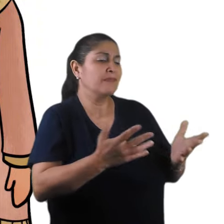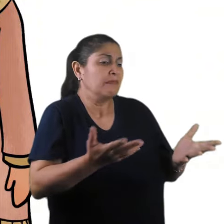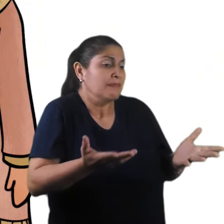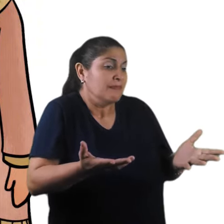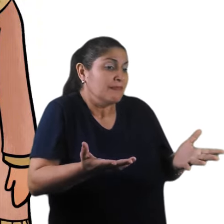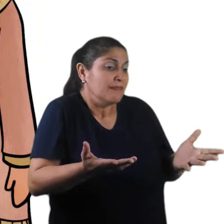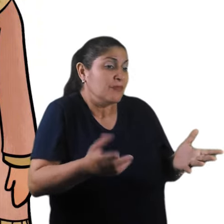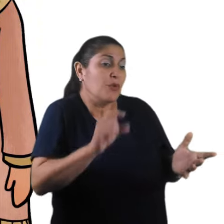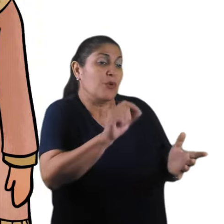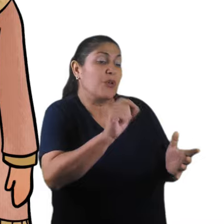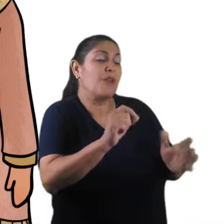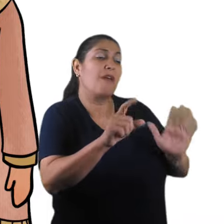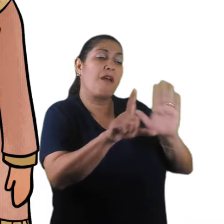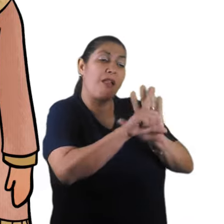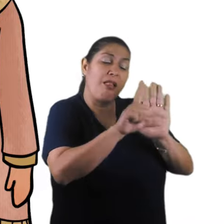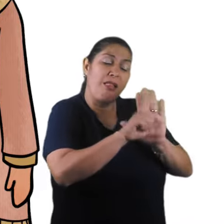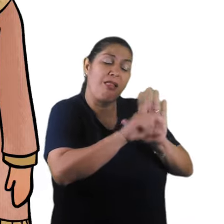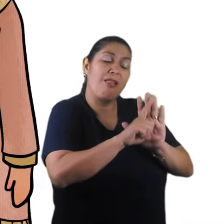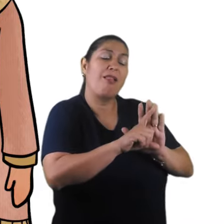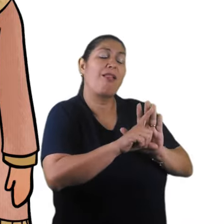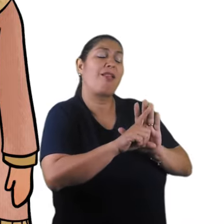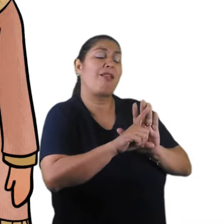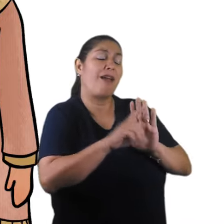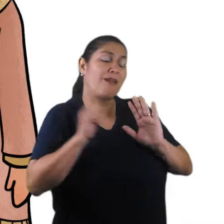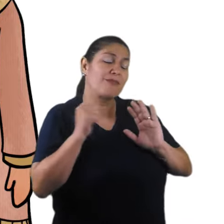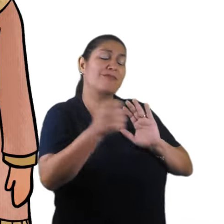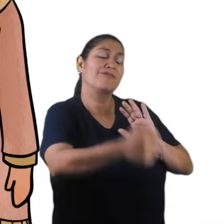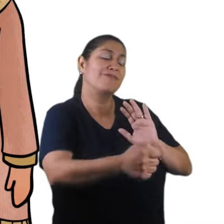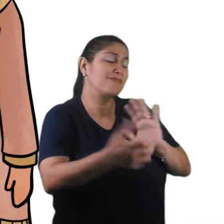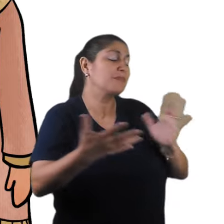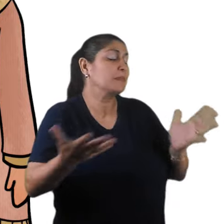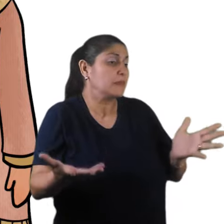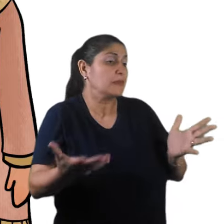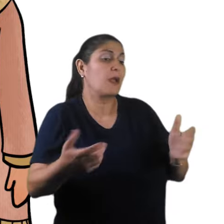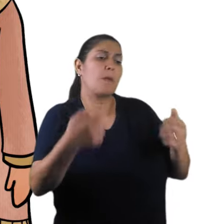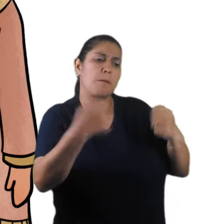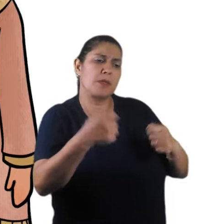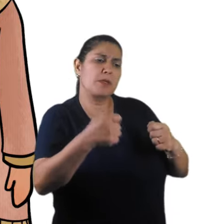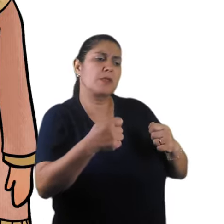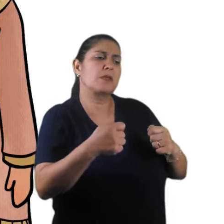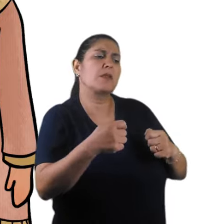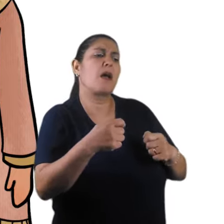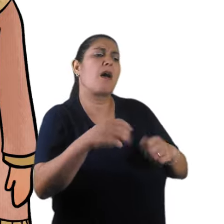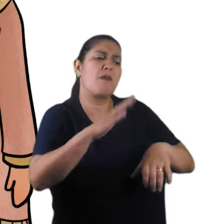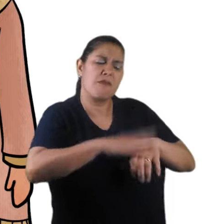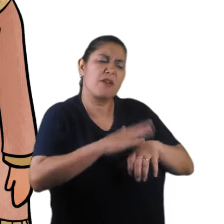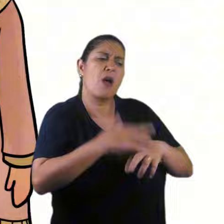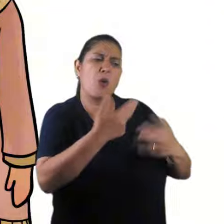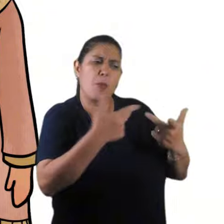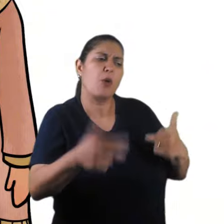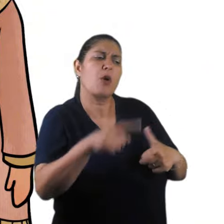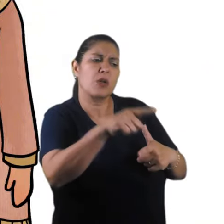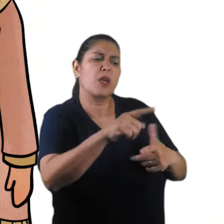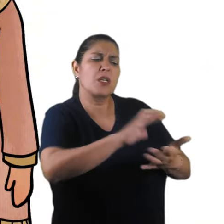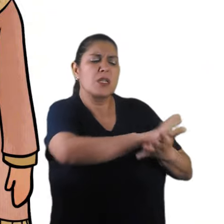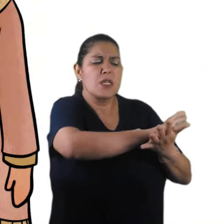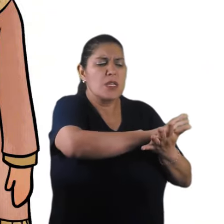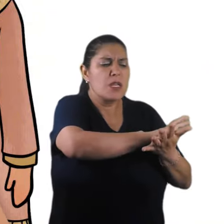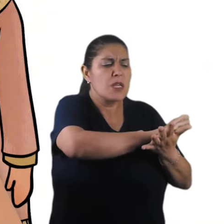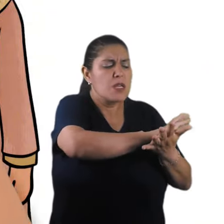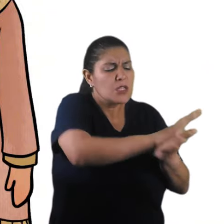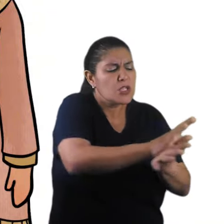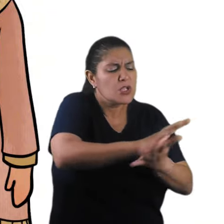aos decretos do rei. Entendo que o rei não deve tolerar a sua desobediência, então a melhor coisa